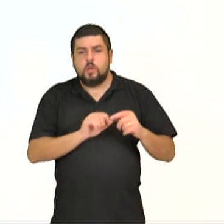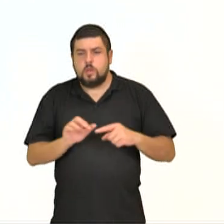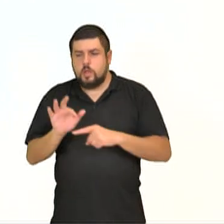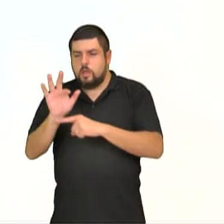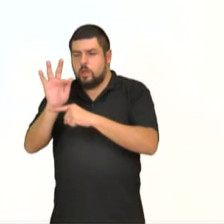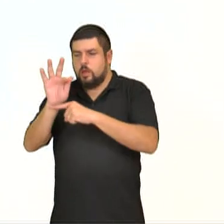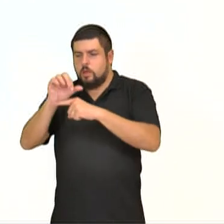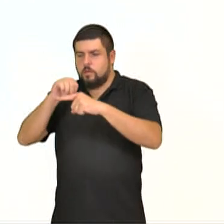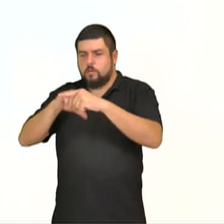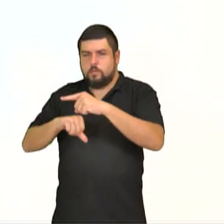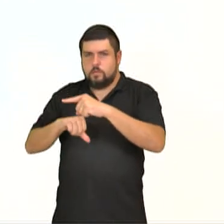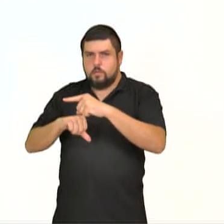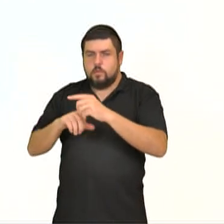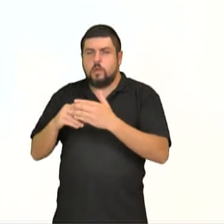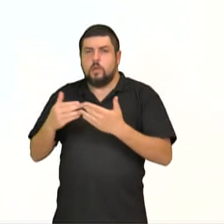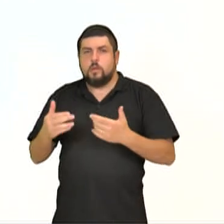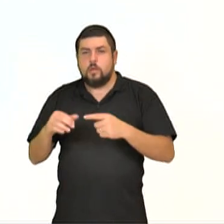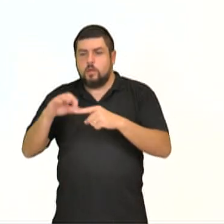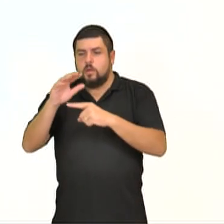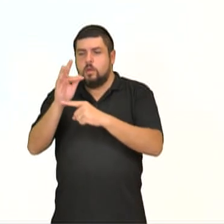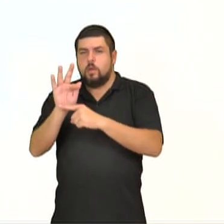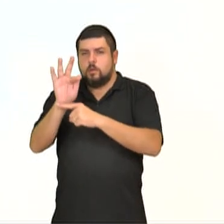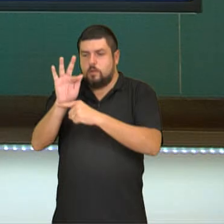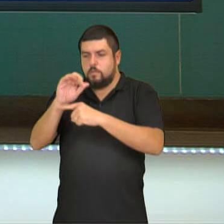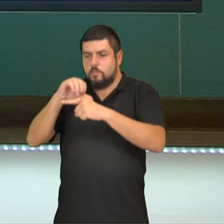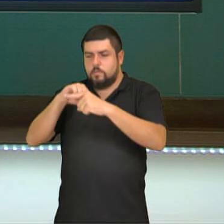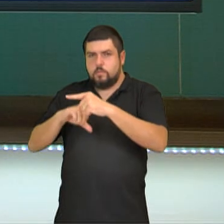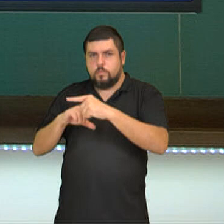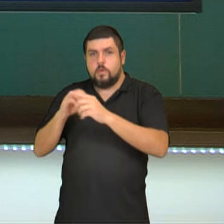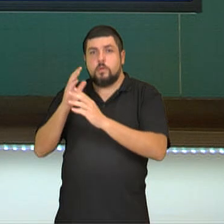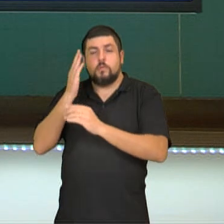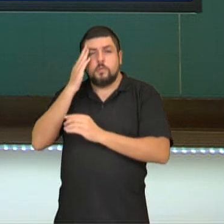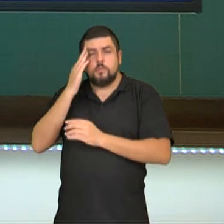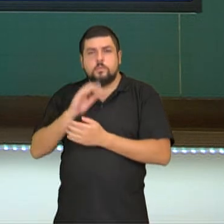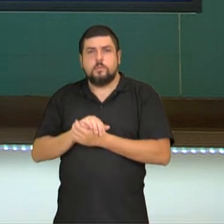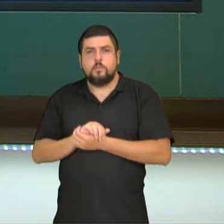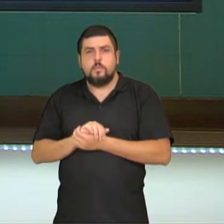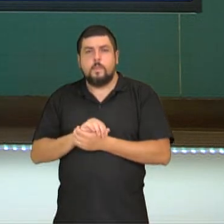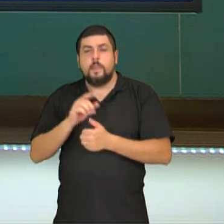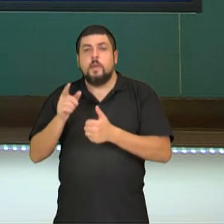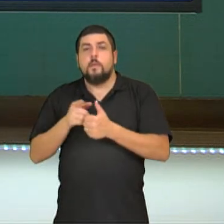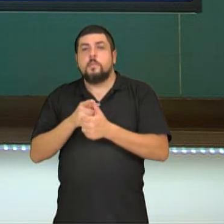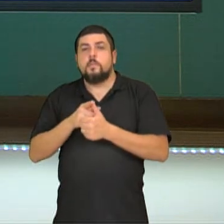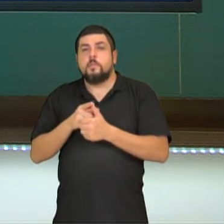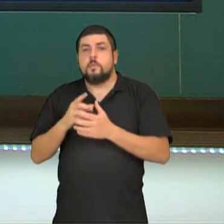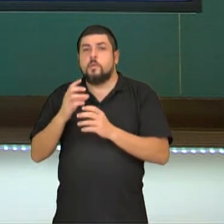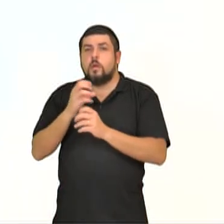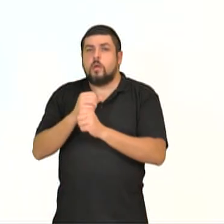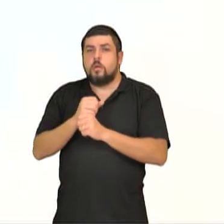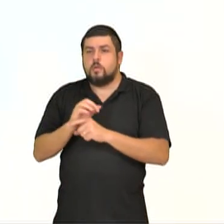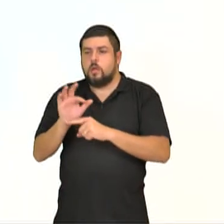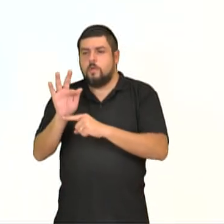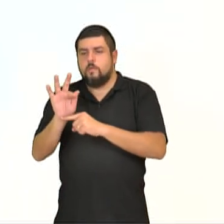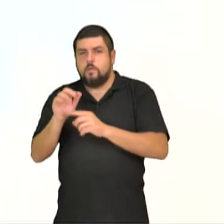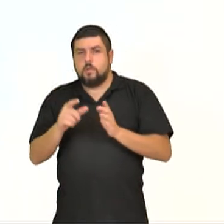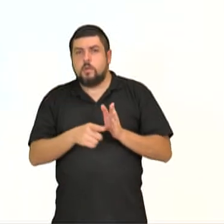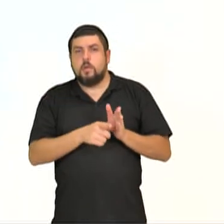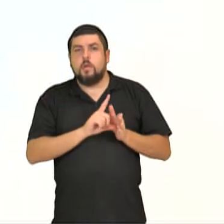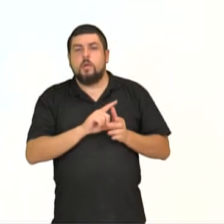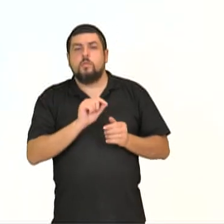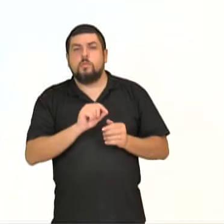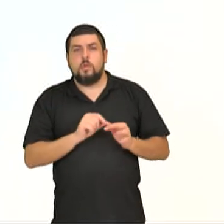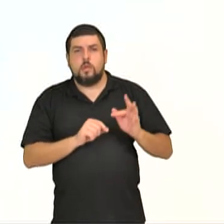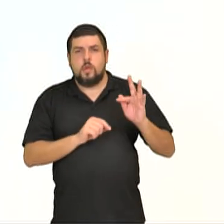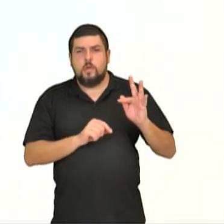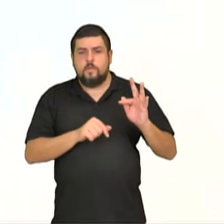que dividir a força por 9 para saber a força nova. Primeiro vamos calcular a força que era antes. A força antes é F igual